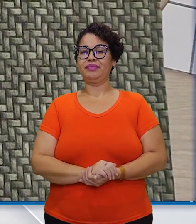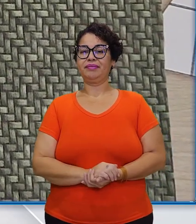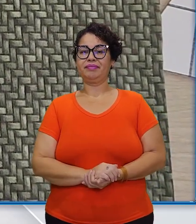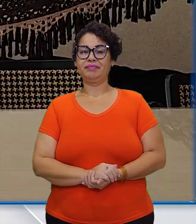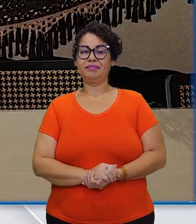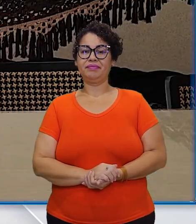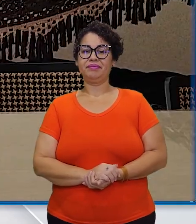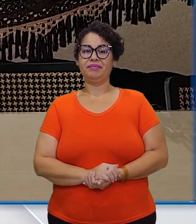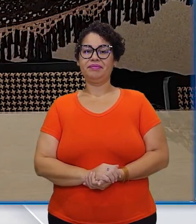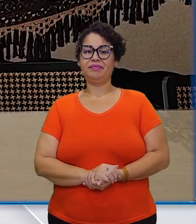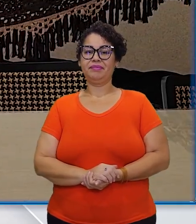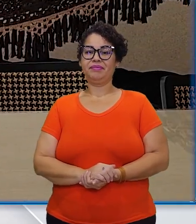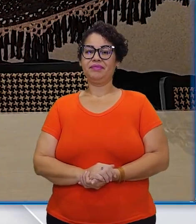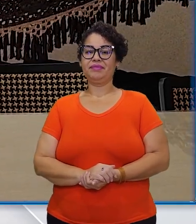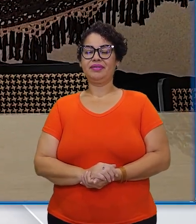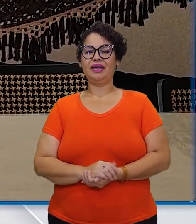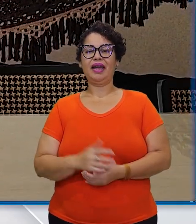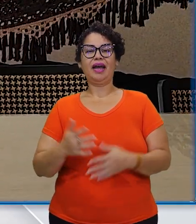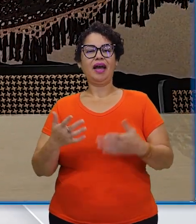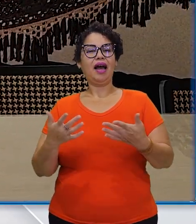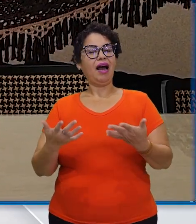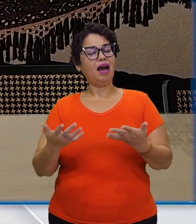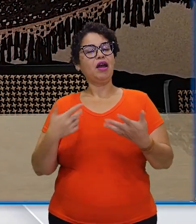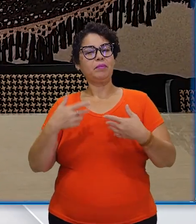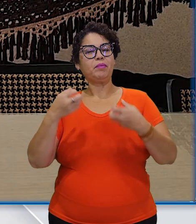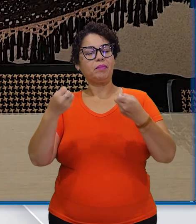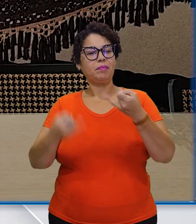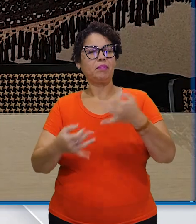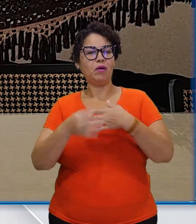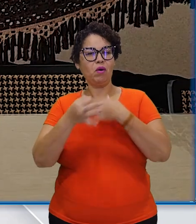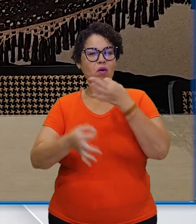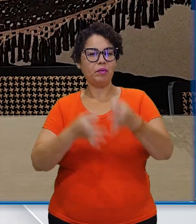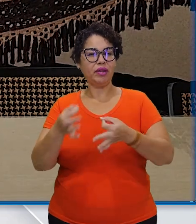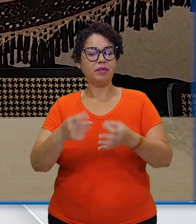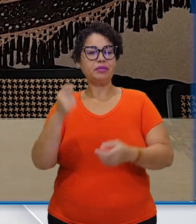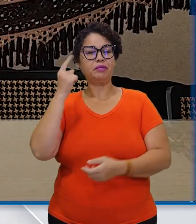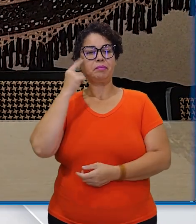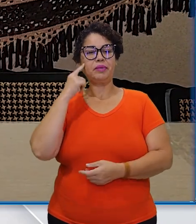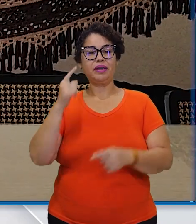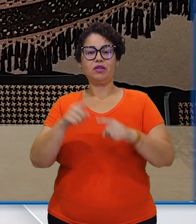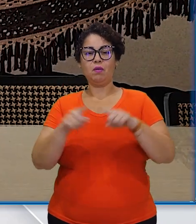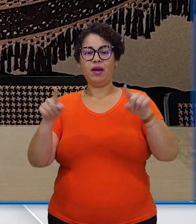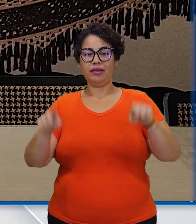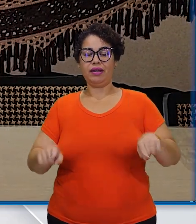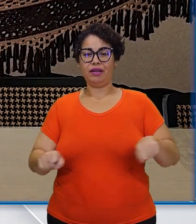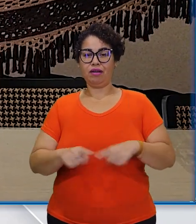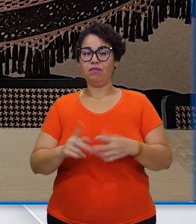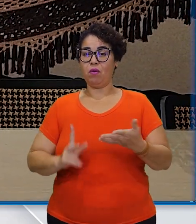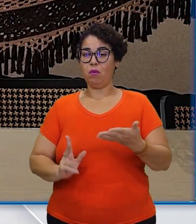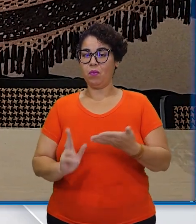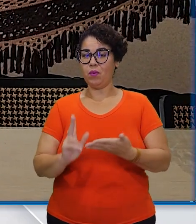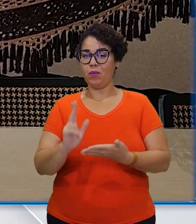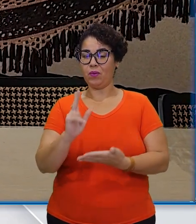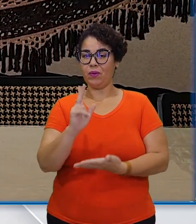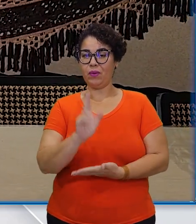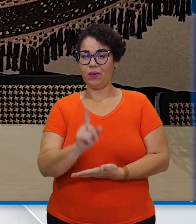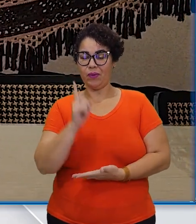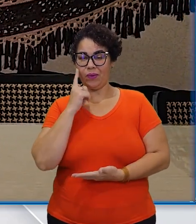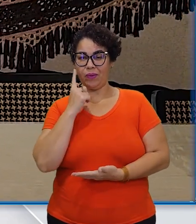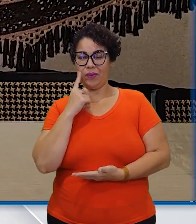quadrados. Eu sei que talvez não fosse necessário comentar, mas quando a gente pensa num quadrado, deixa eu cortar esse retângulo aqui,